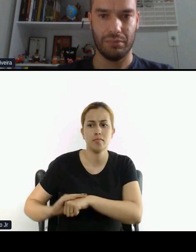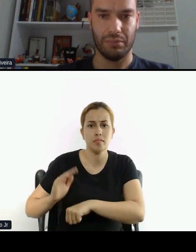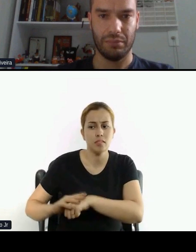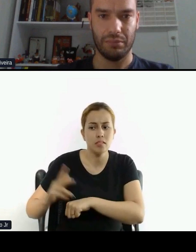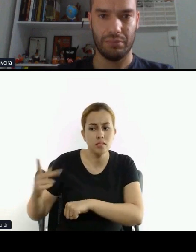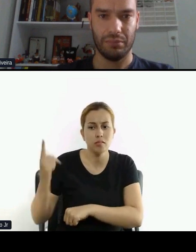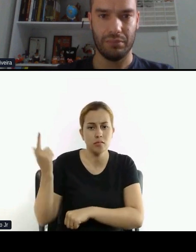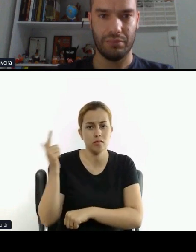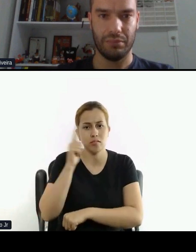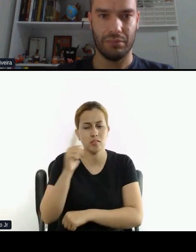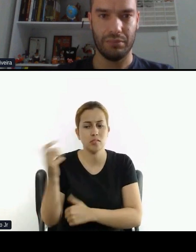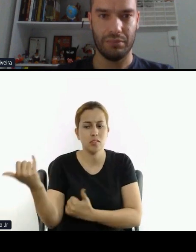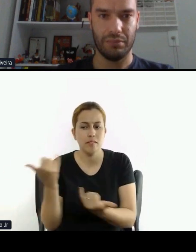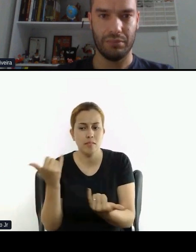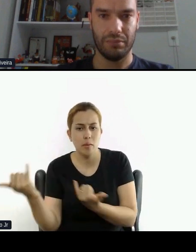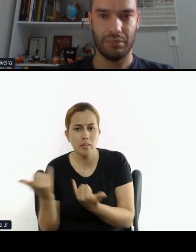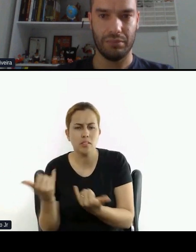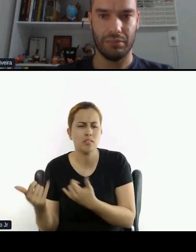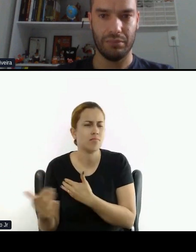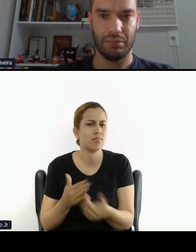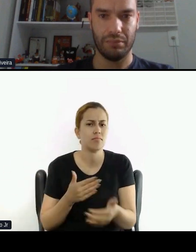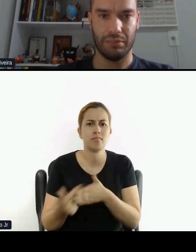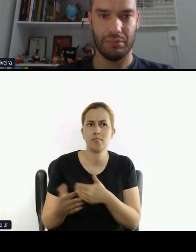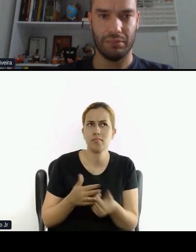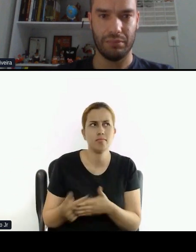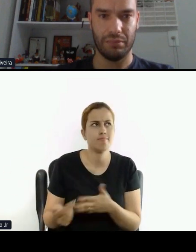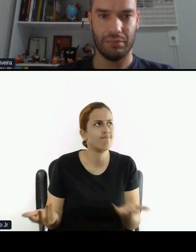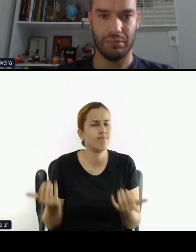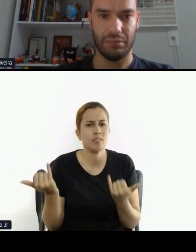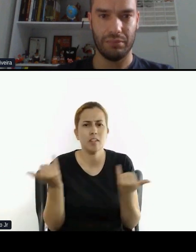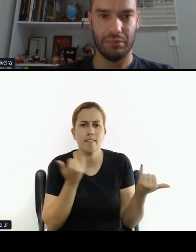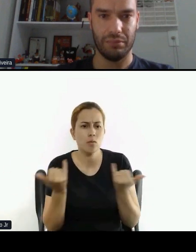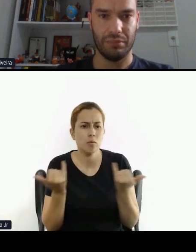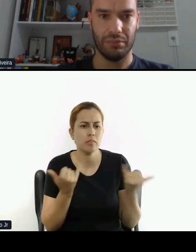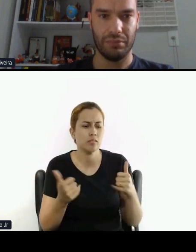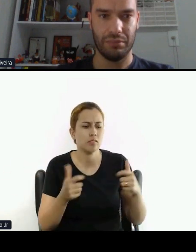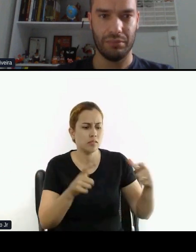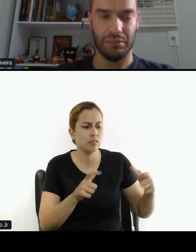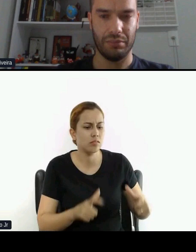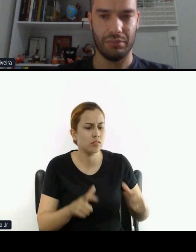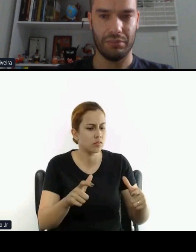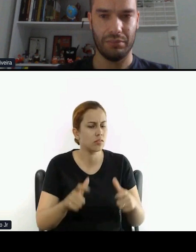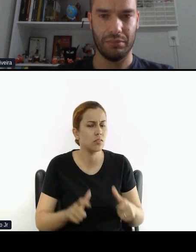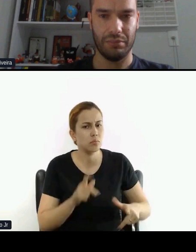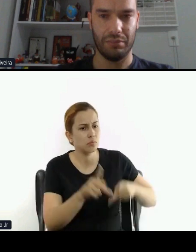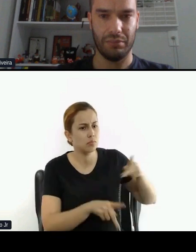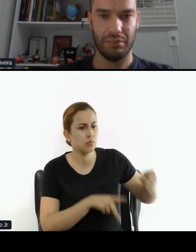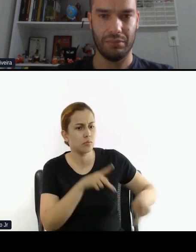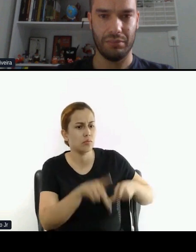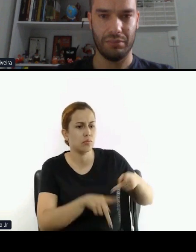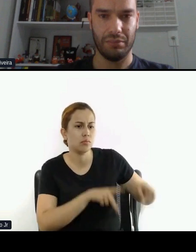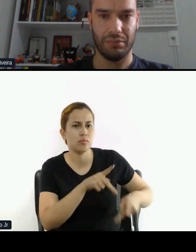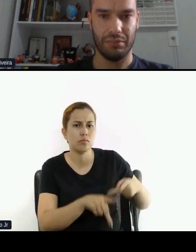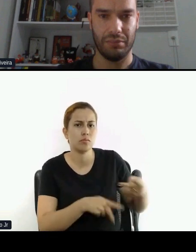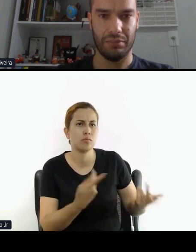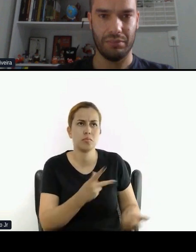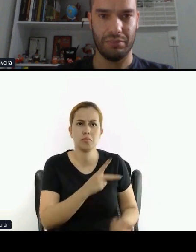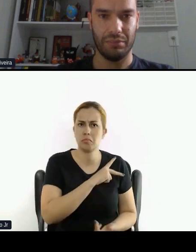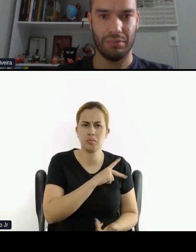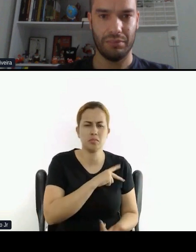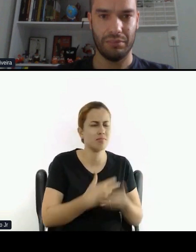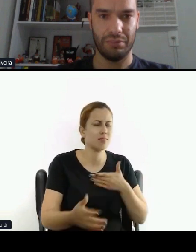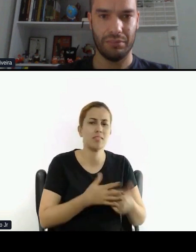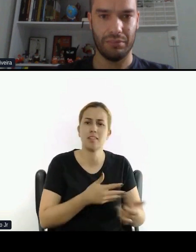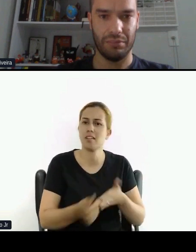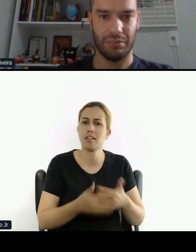assim, seja informações tanto de espaço público, você até comentou aí, né? Tanto privado como público,